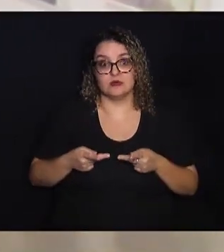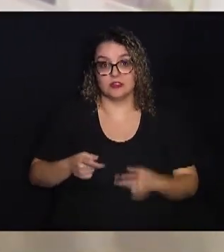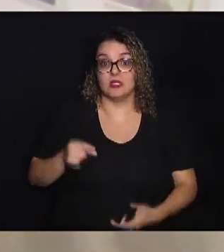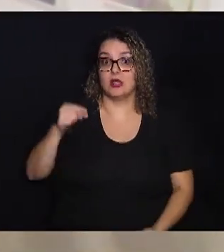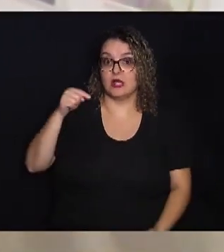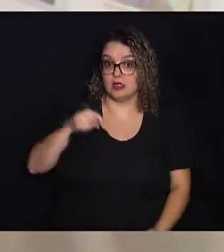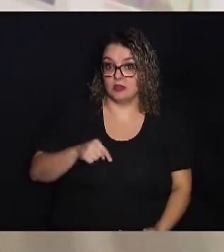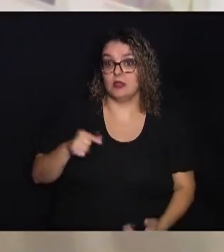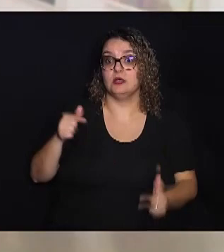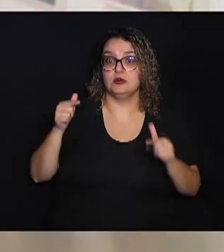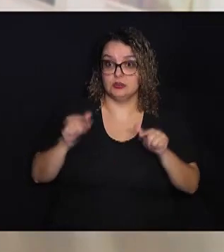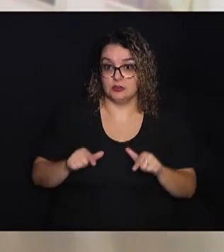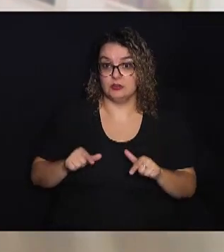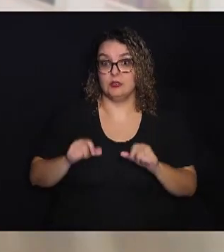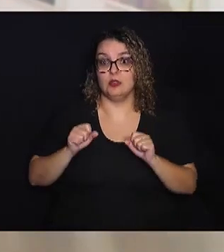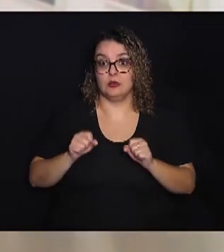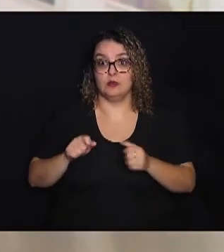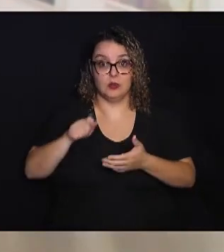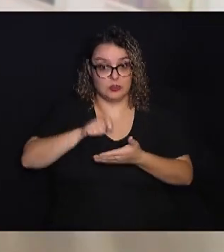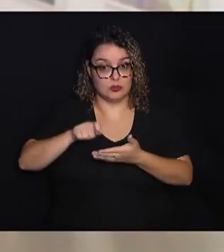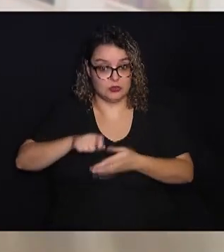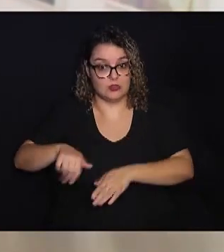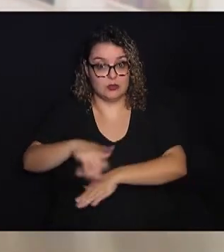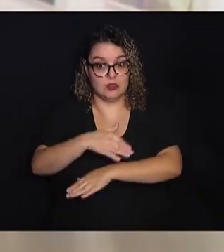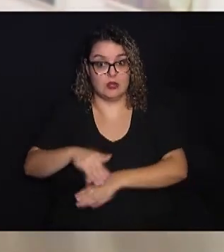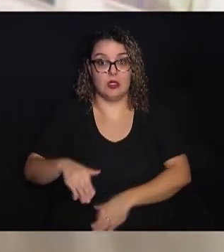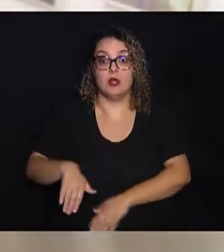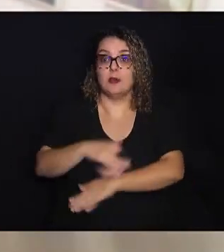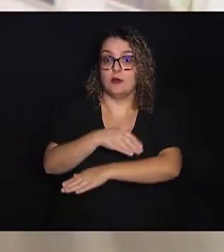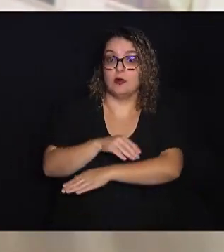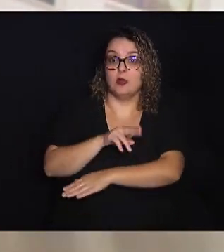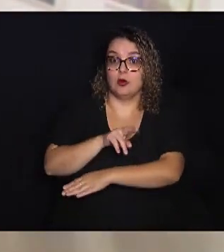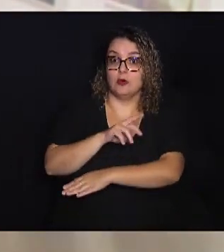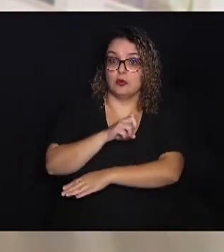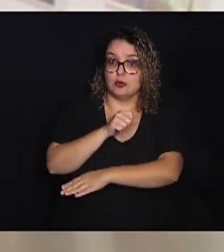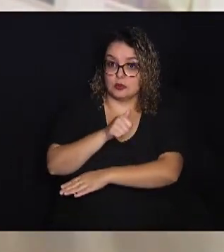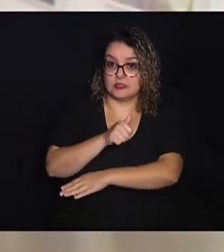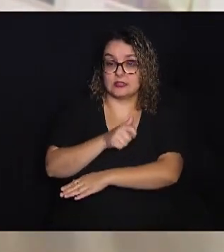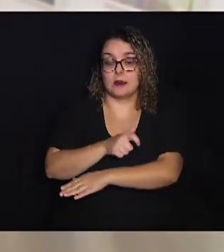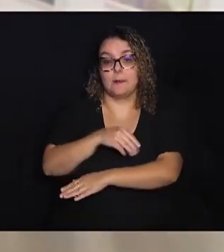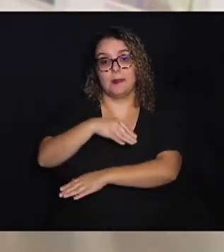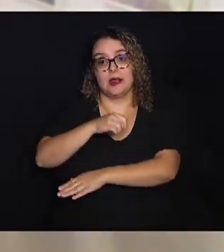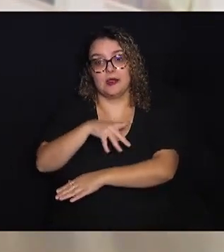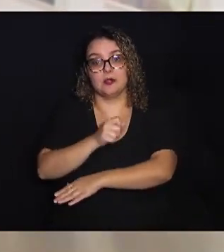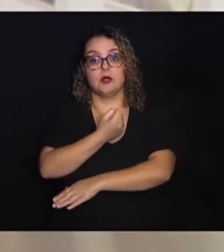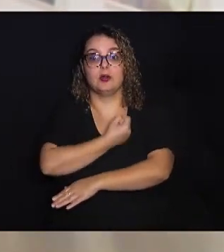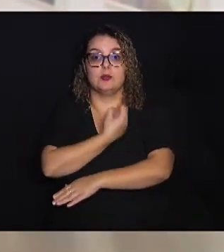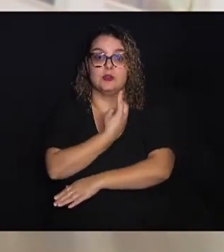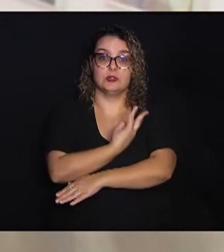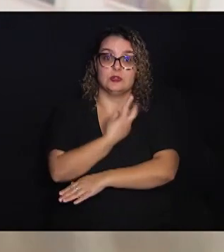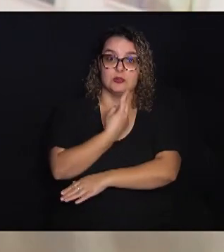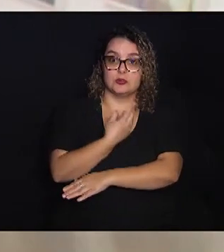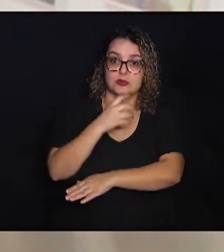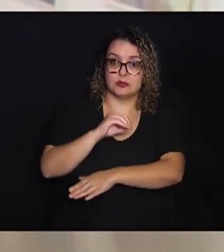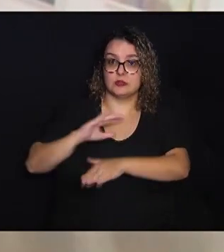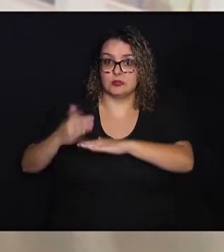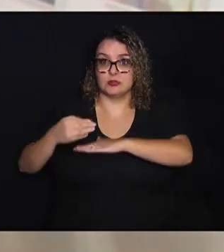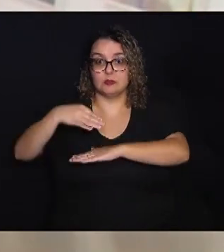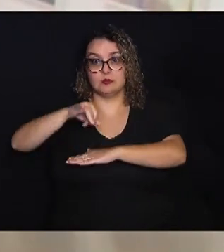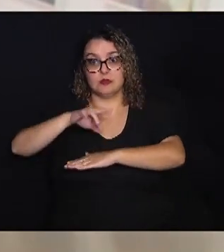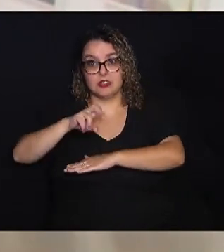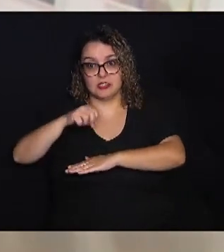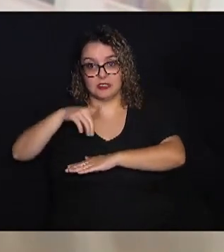esse local, você pode anotar o endereço, que é Rua Ursa Maior, número 210, no bairro Mirante